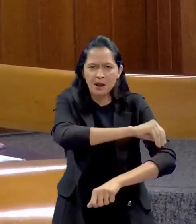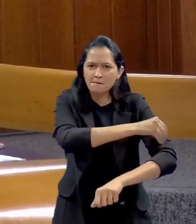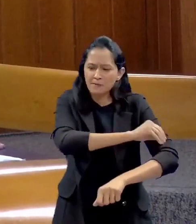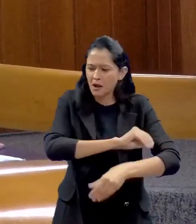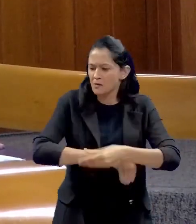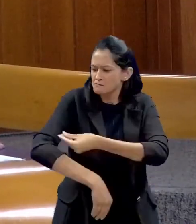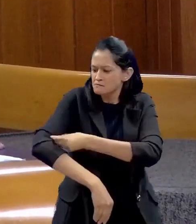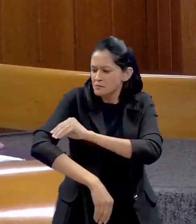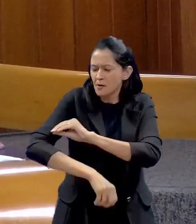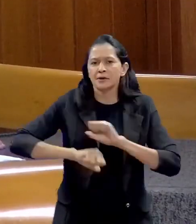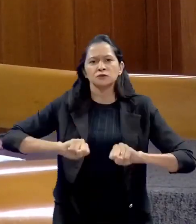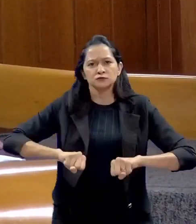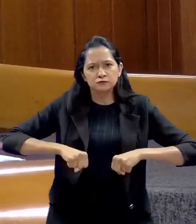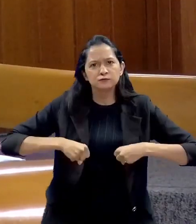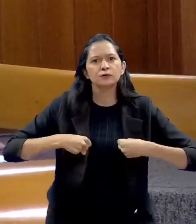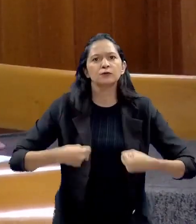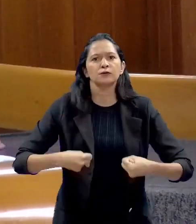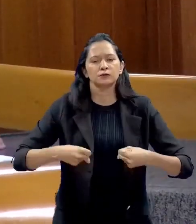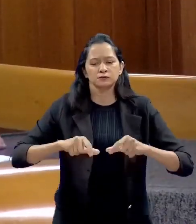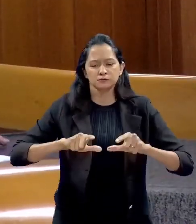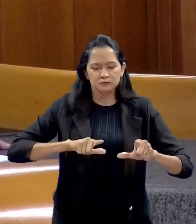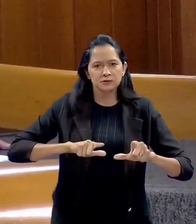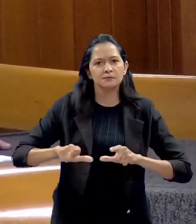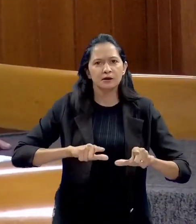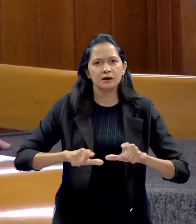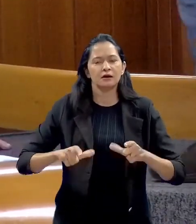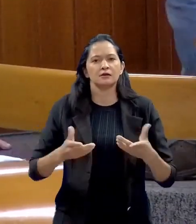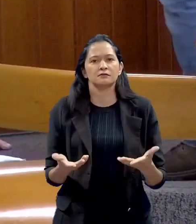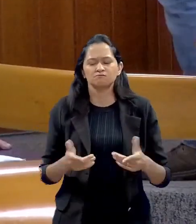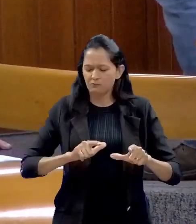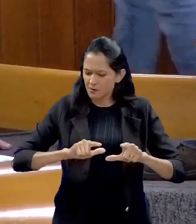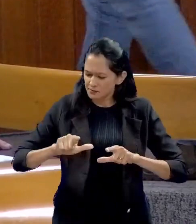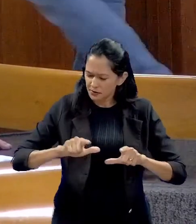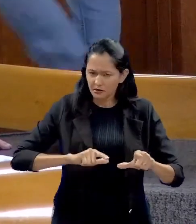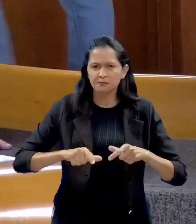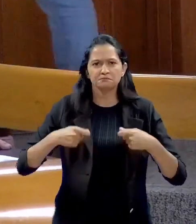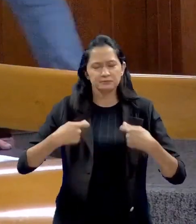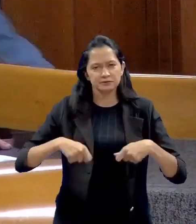camisa e fazer o que estamos fazendo, trabalhando muito.